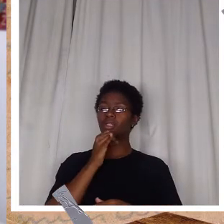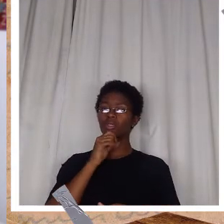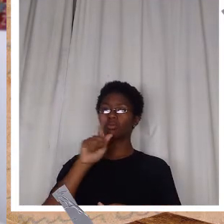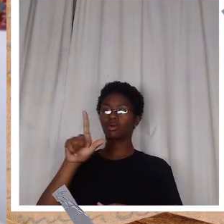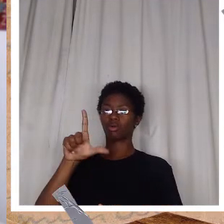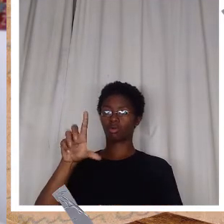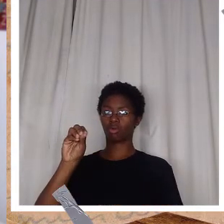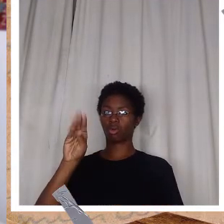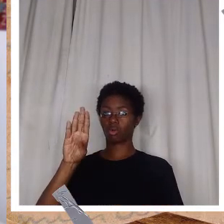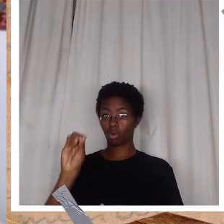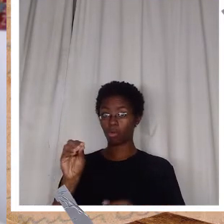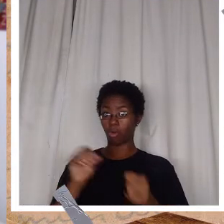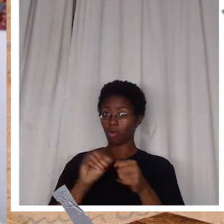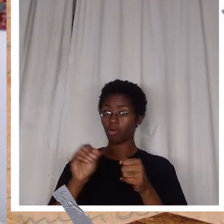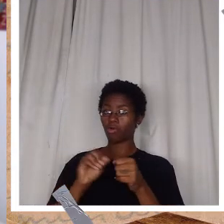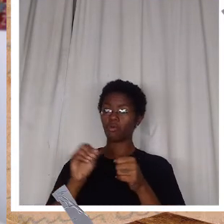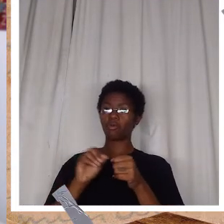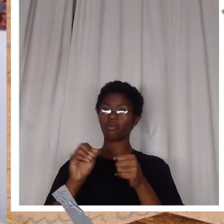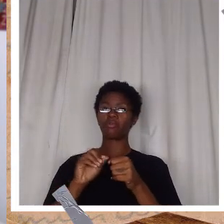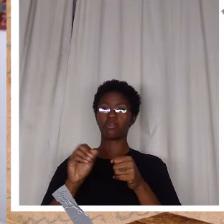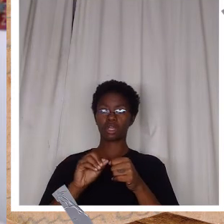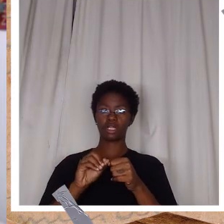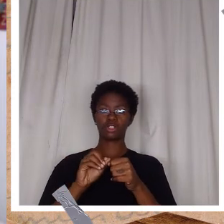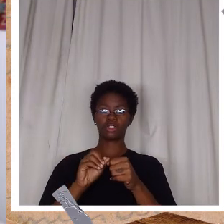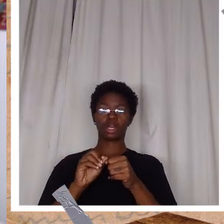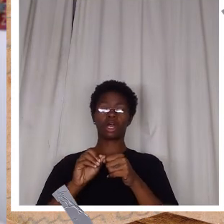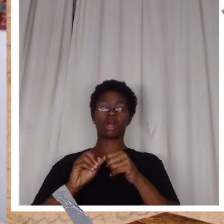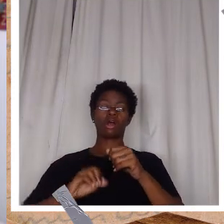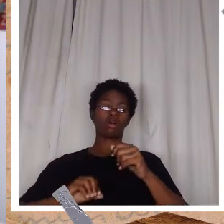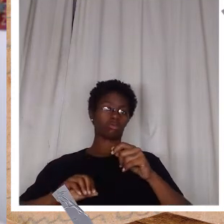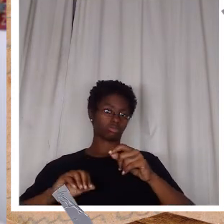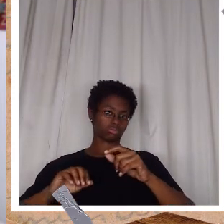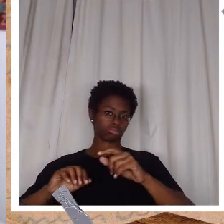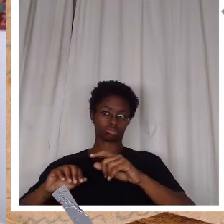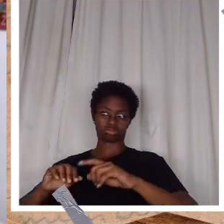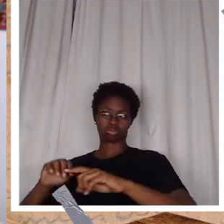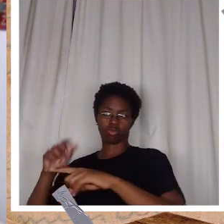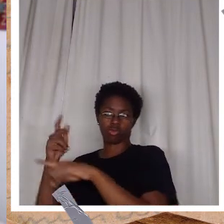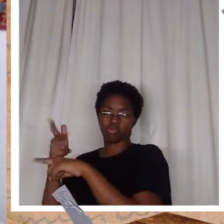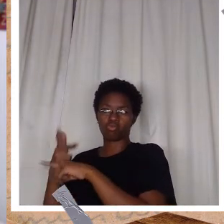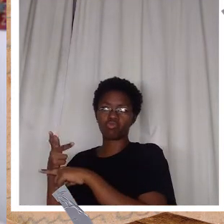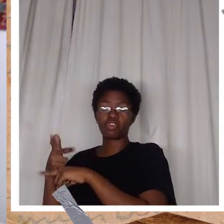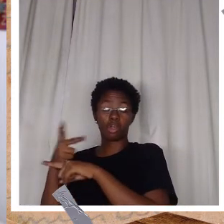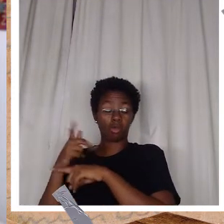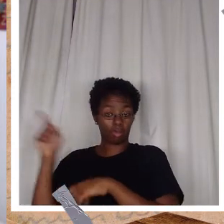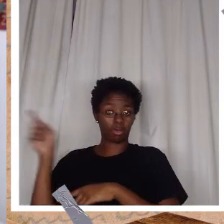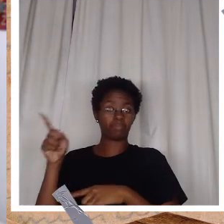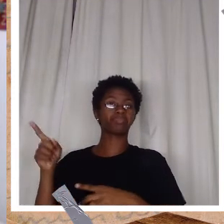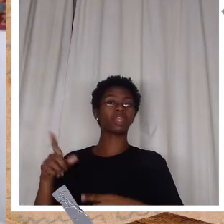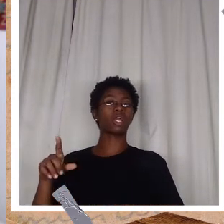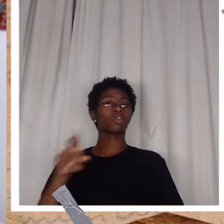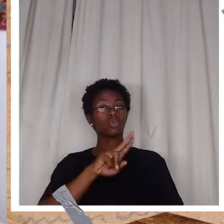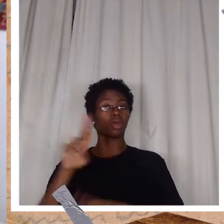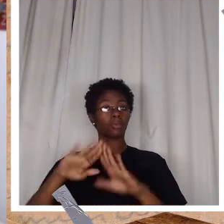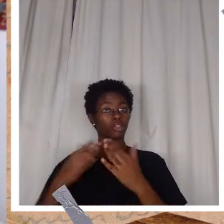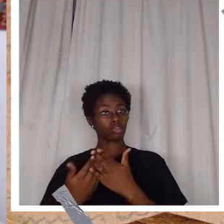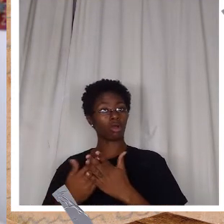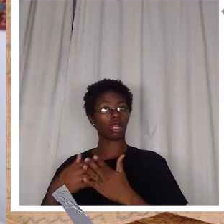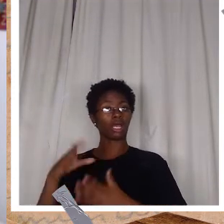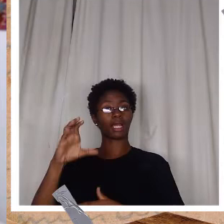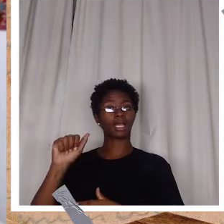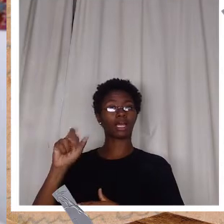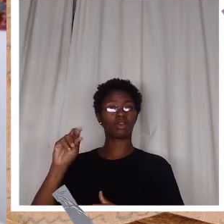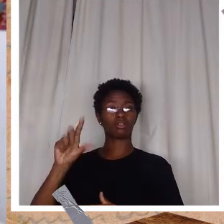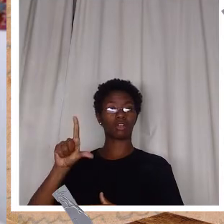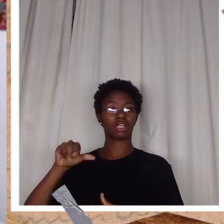Segunda Chamada, que o nome da escola é Maria Carolina de Jesus. Já é um pouquinho. Eu já falei lá que a gente precisa explicar quem é de